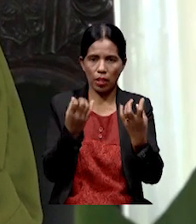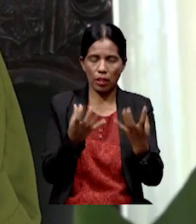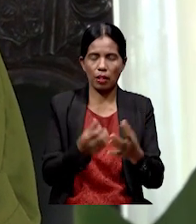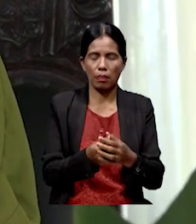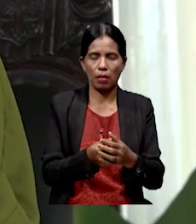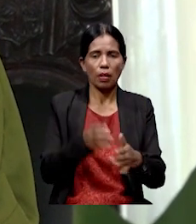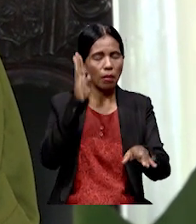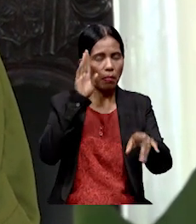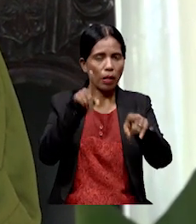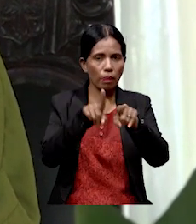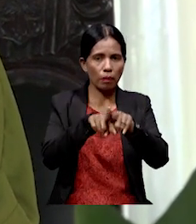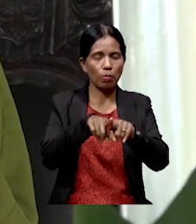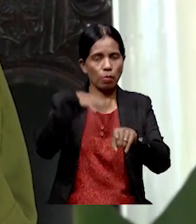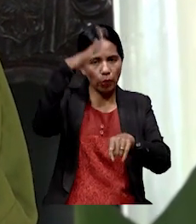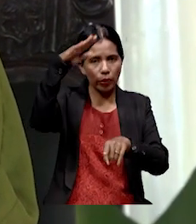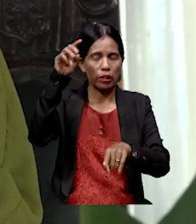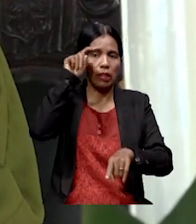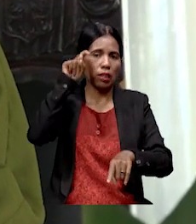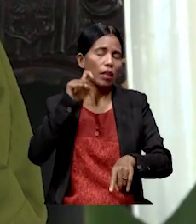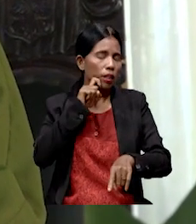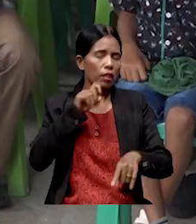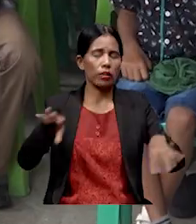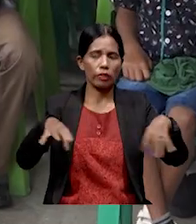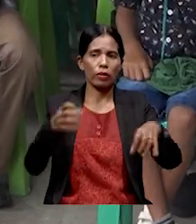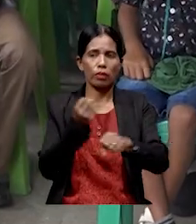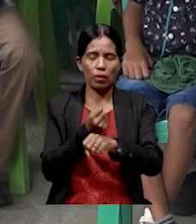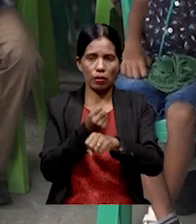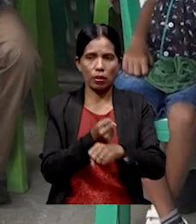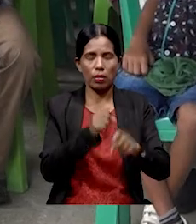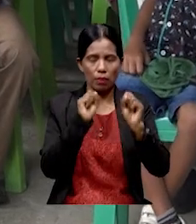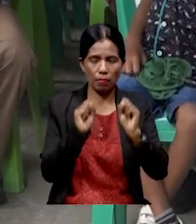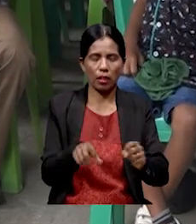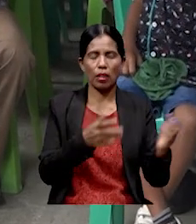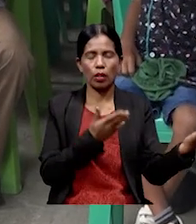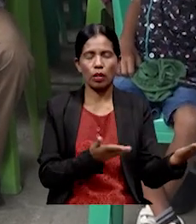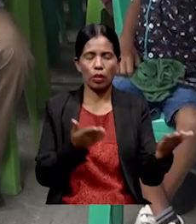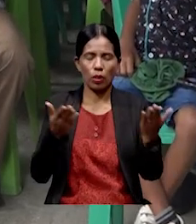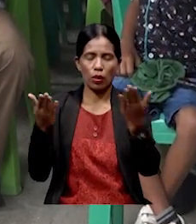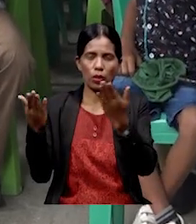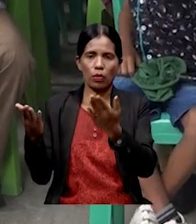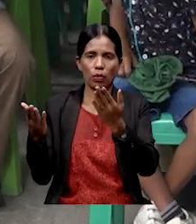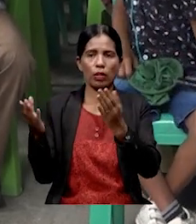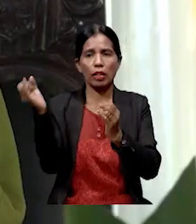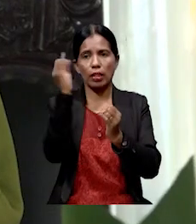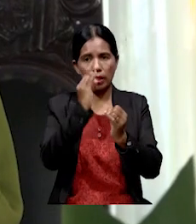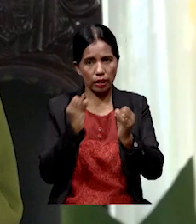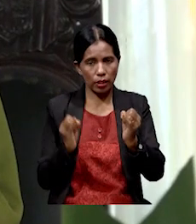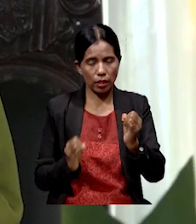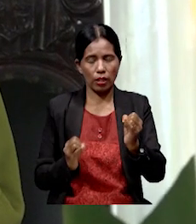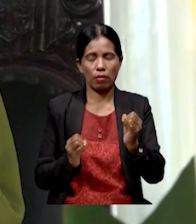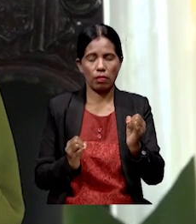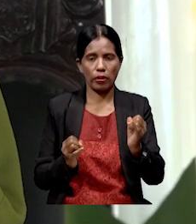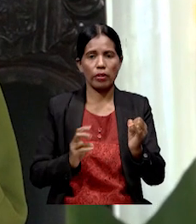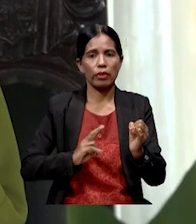mão serana minha esposa e a vereador de destaque da minha marido e a mãe. E tarei cada